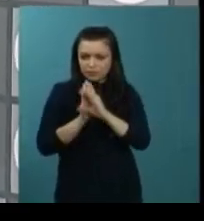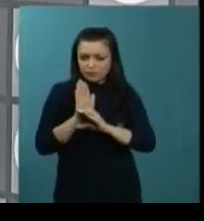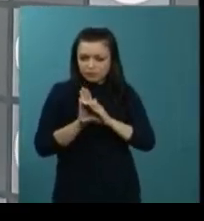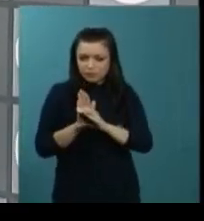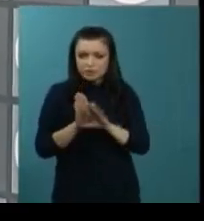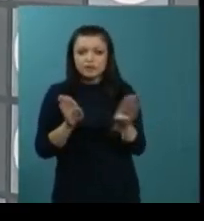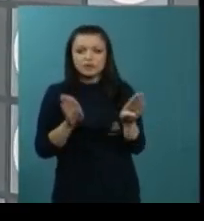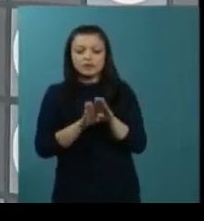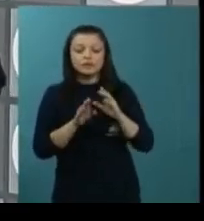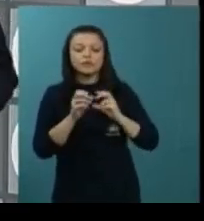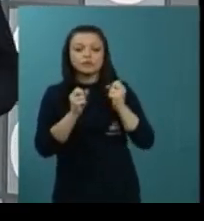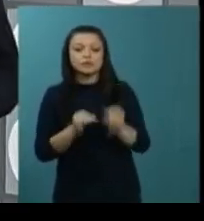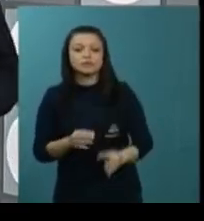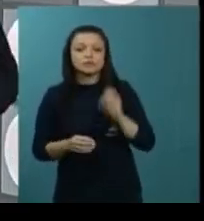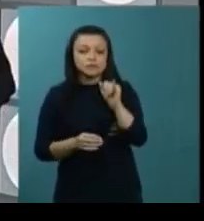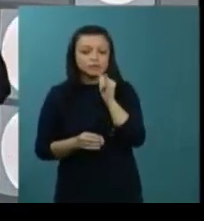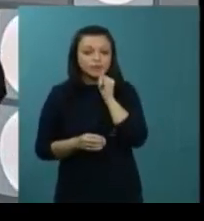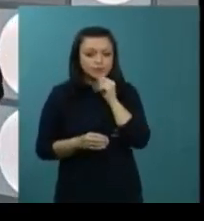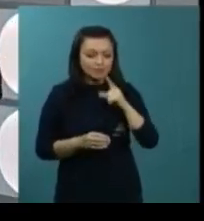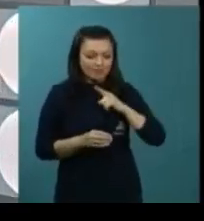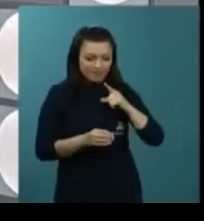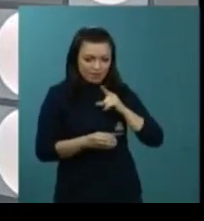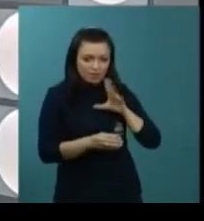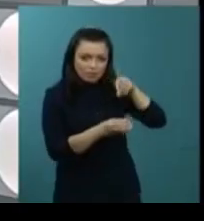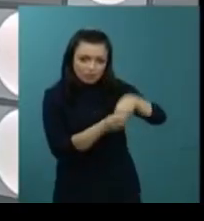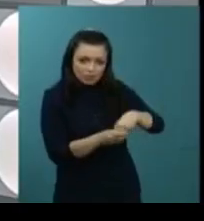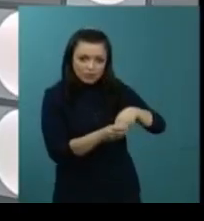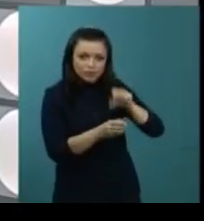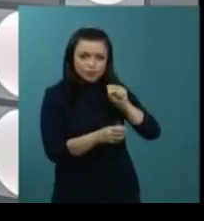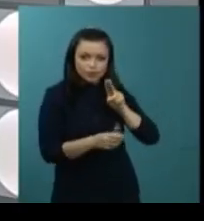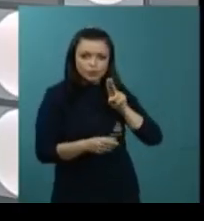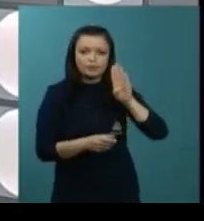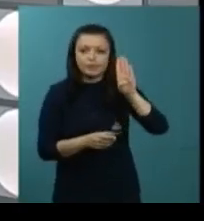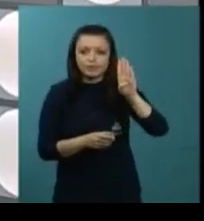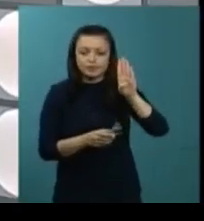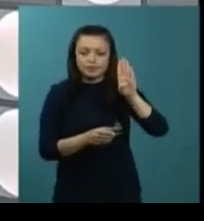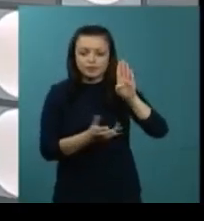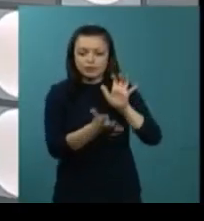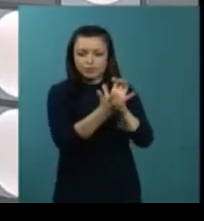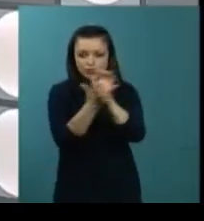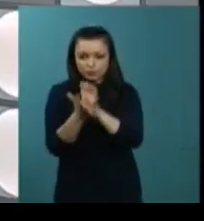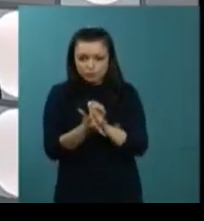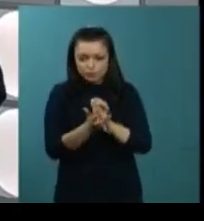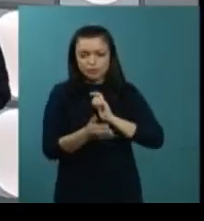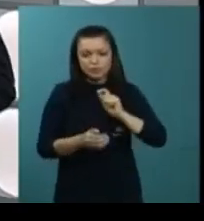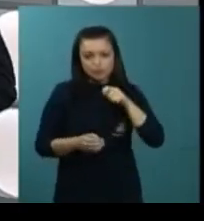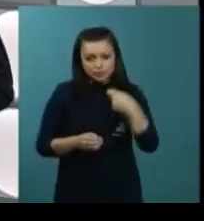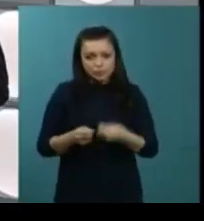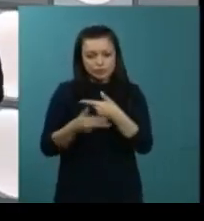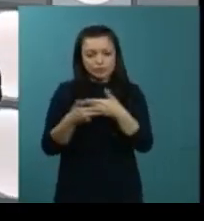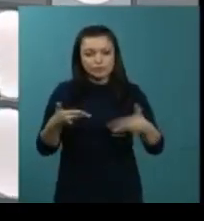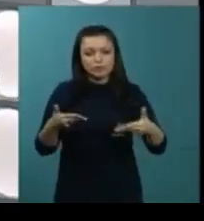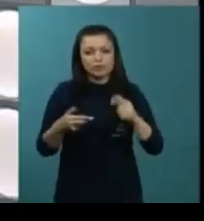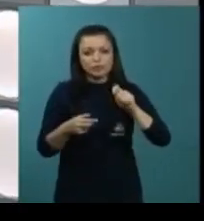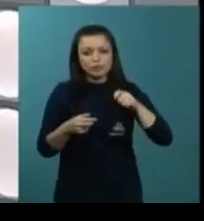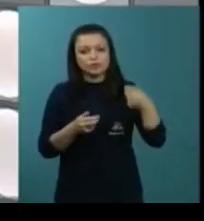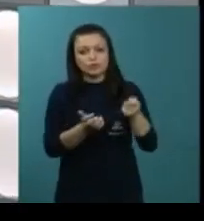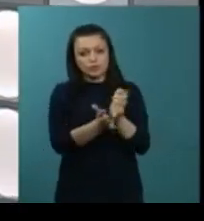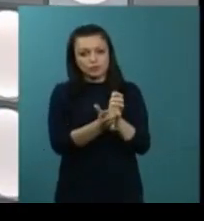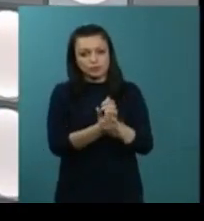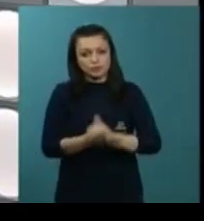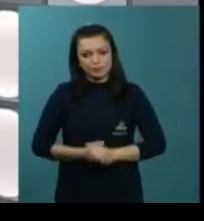contido, e quando um conjunto está contido em outro, ele é subconjunto